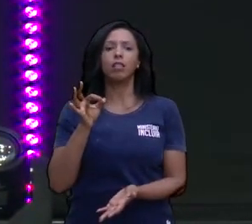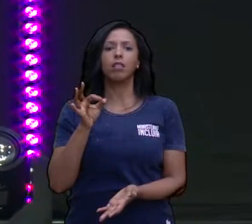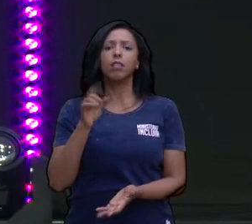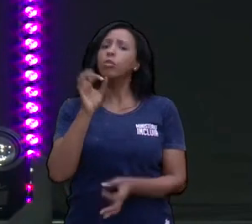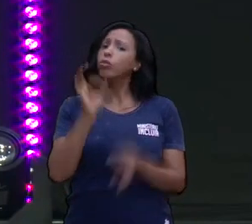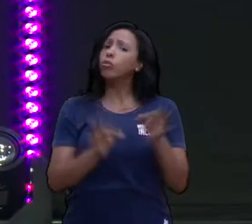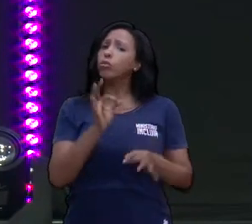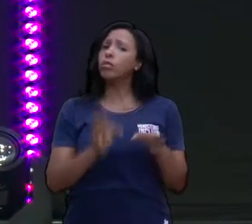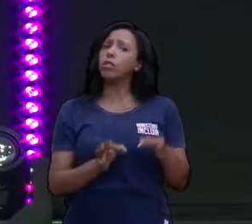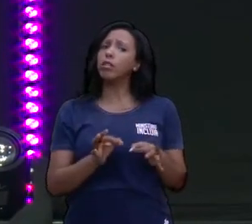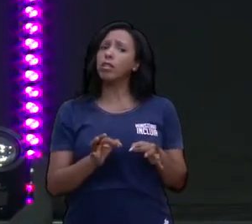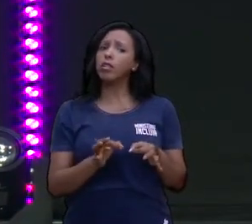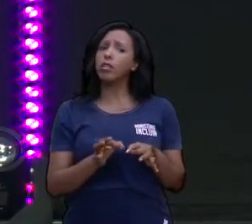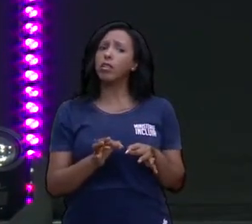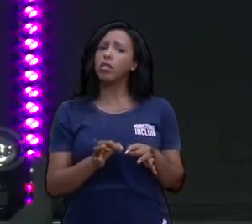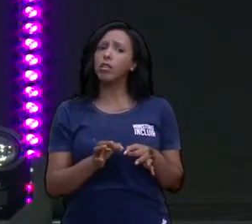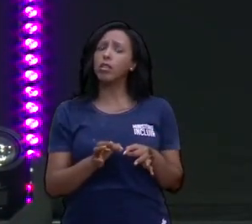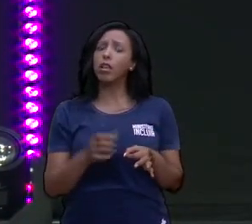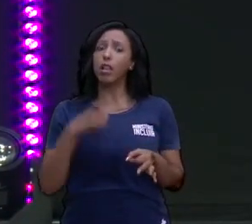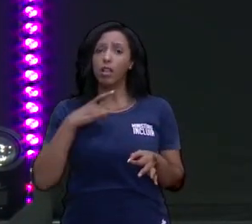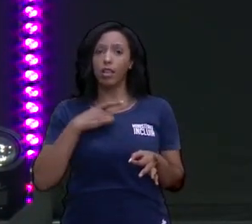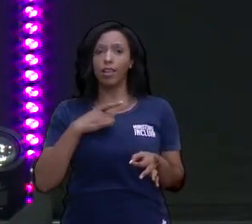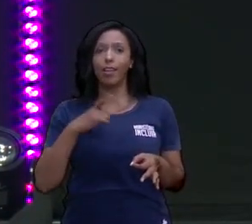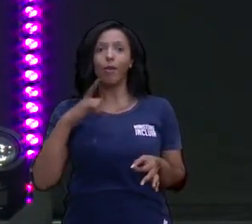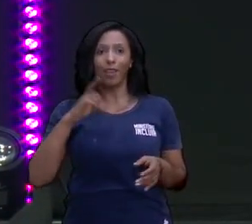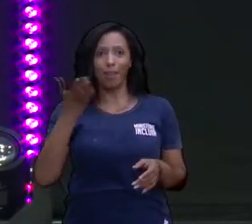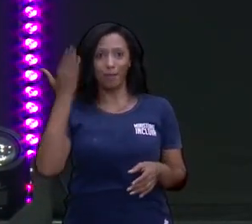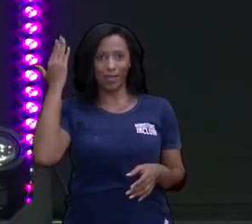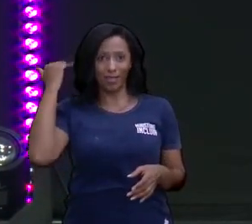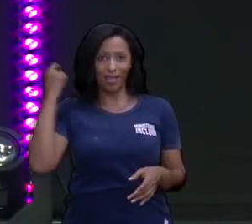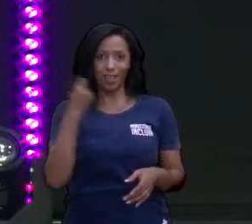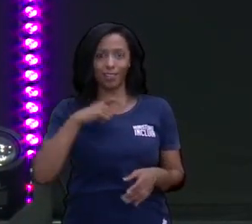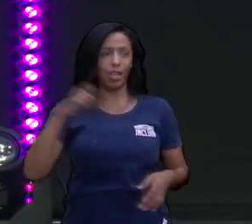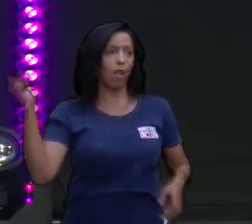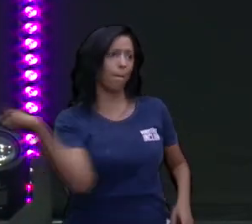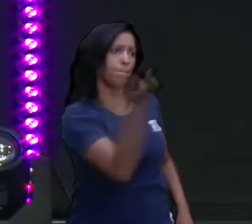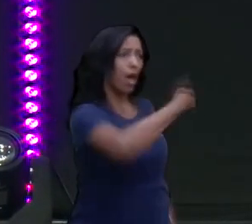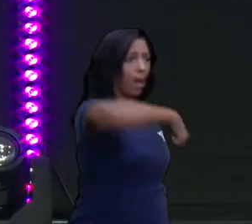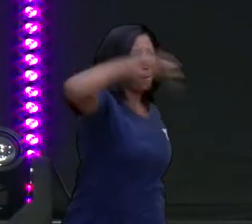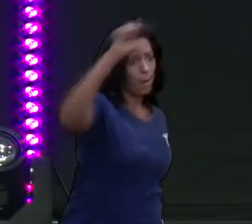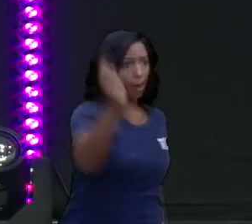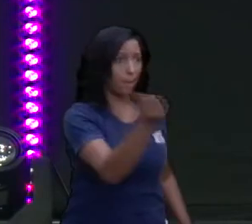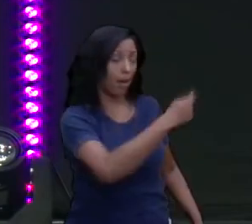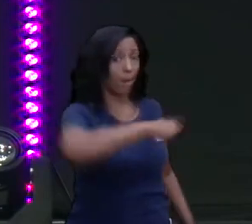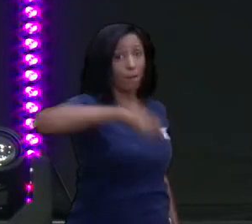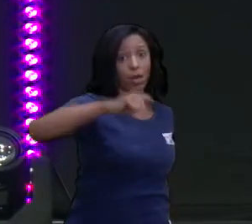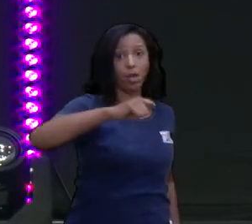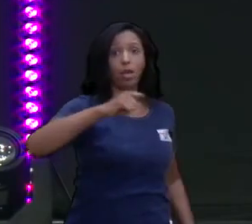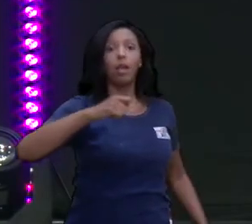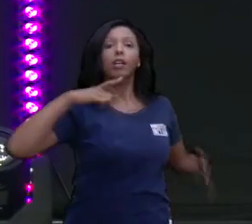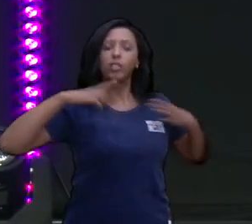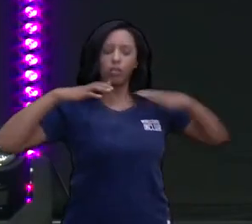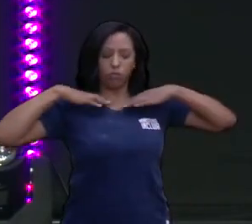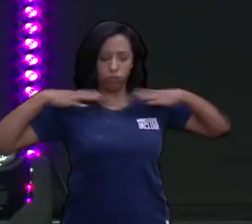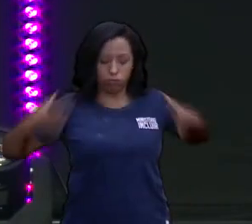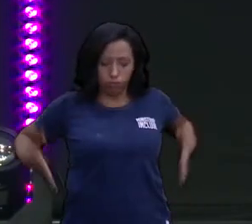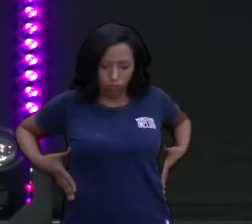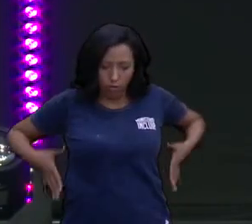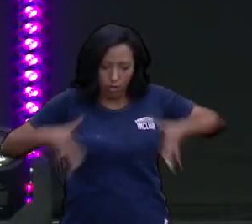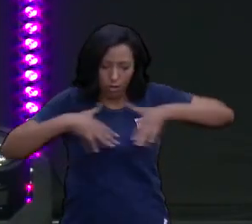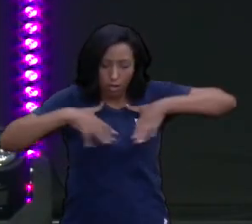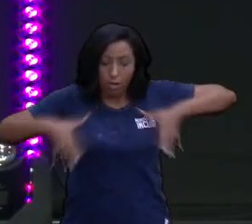cobrir o que o guerreiro do pescoço ao peito proteger o coração os órgãos vitais Justiça uma palavra que descreve que